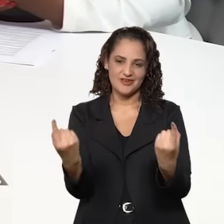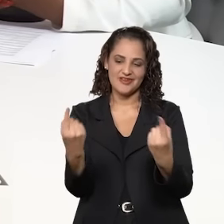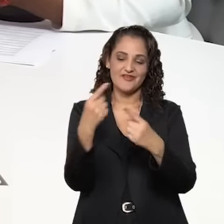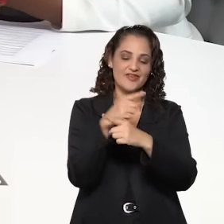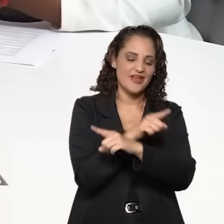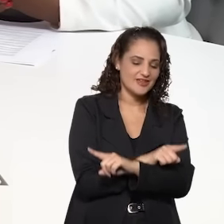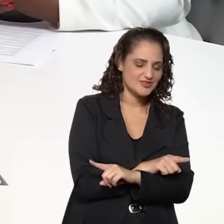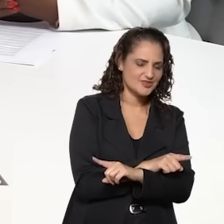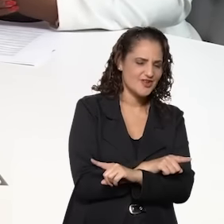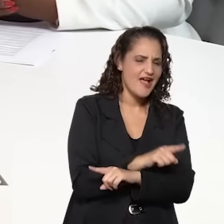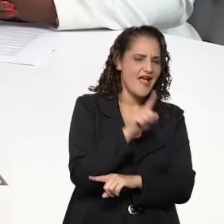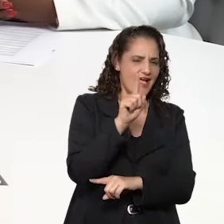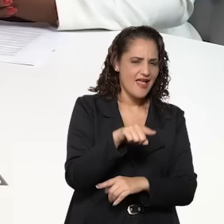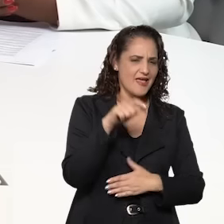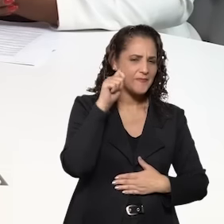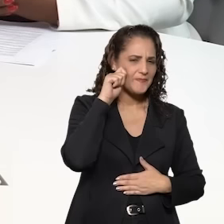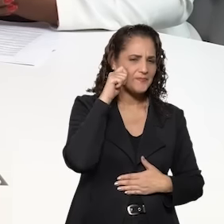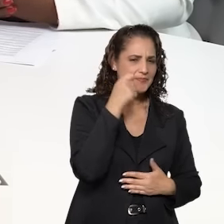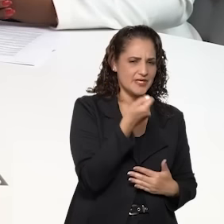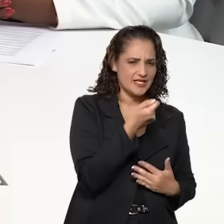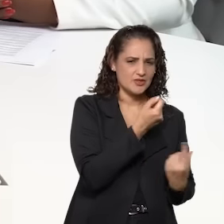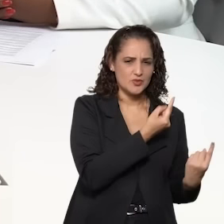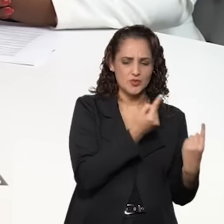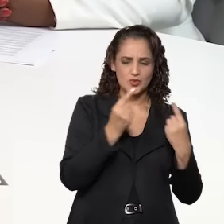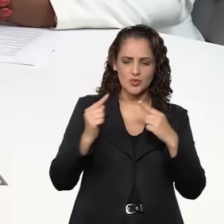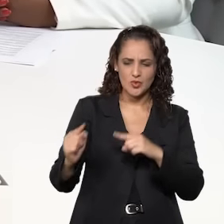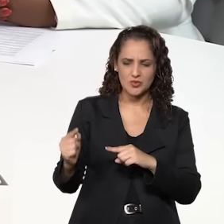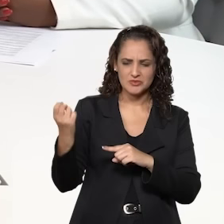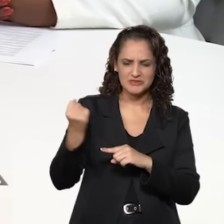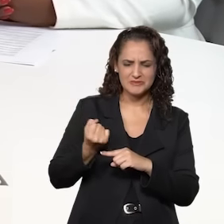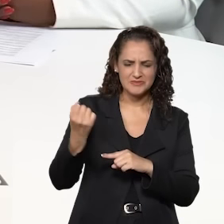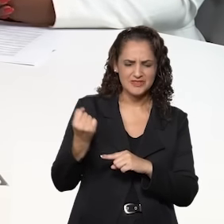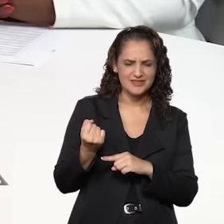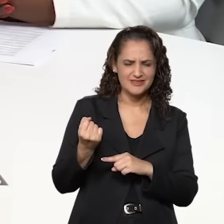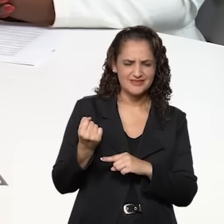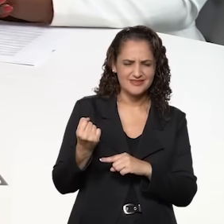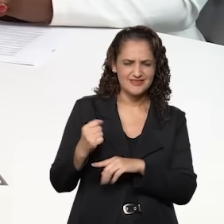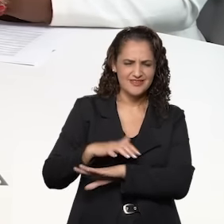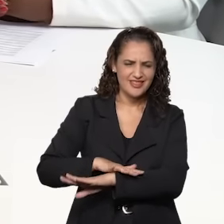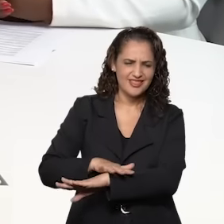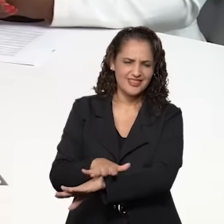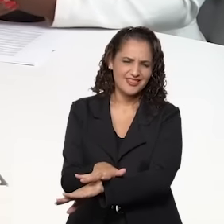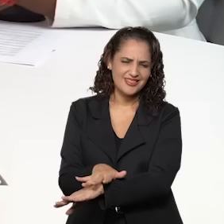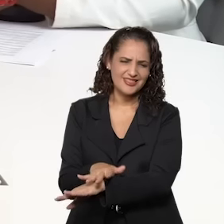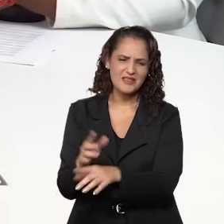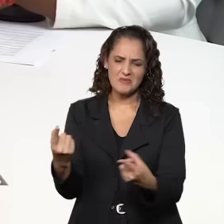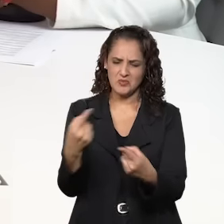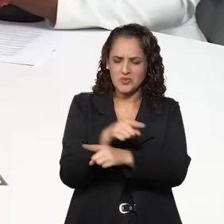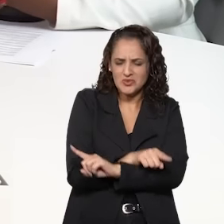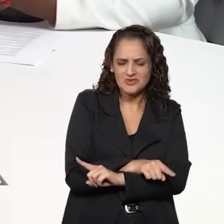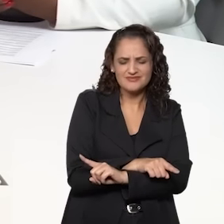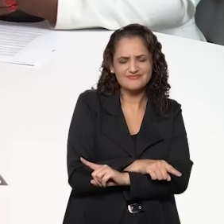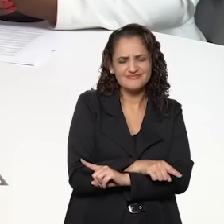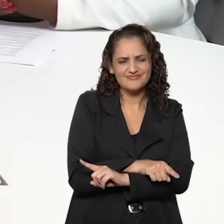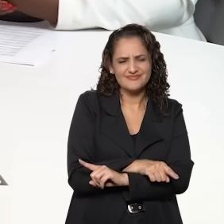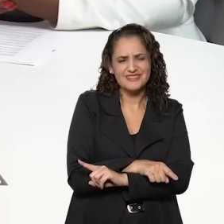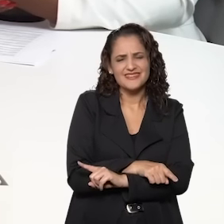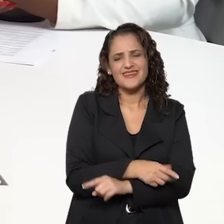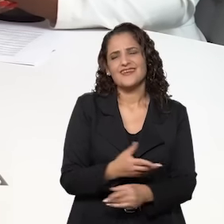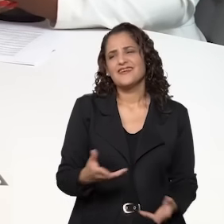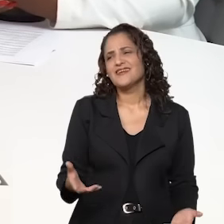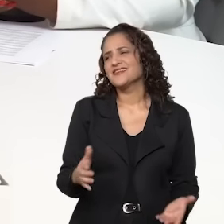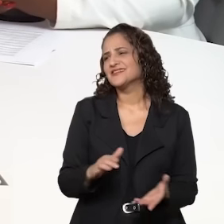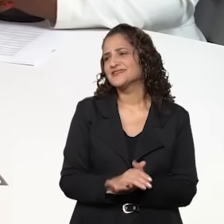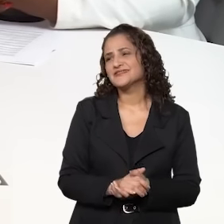o que que você tem a trazer sobre isso para essa nossa mesa de conversa Ah eu gostaria não de não precisar falar sobre